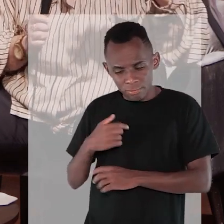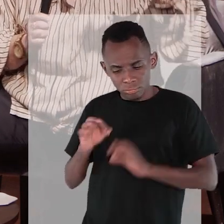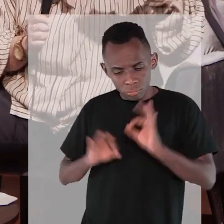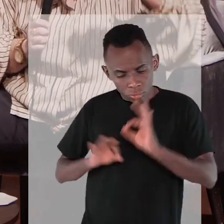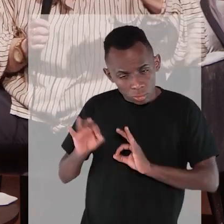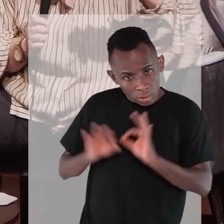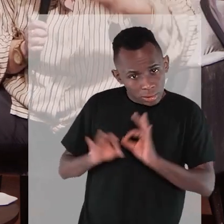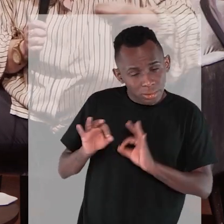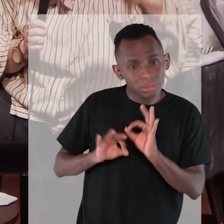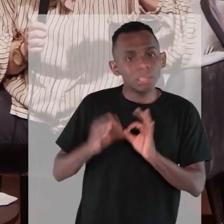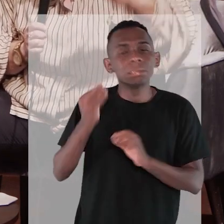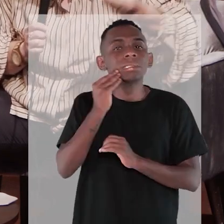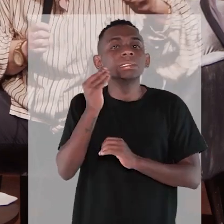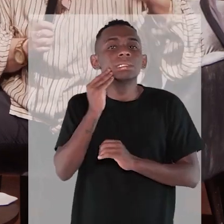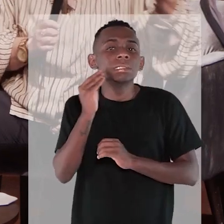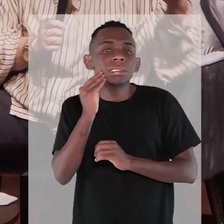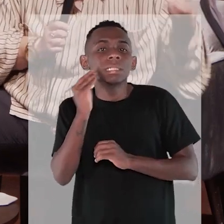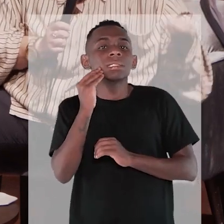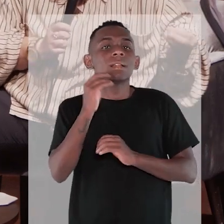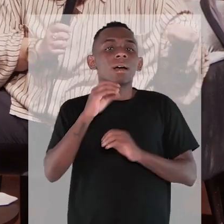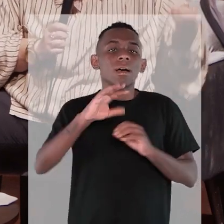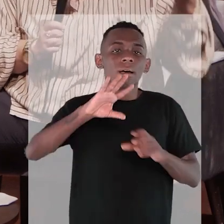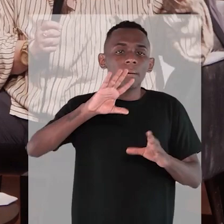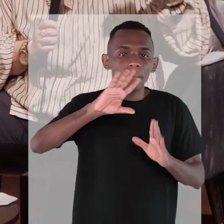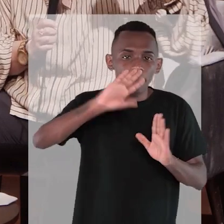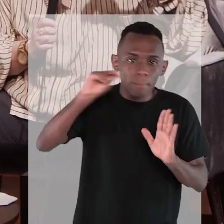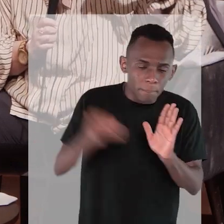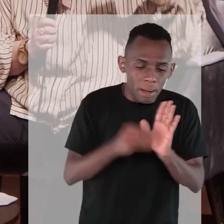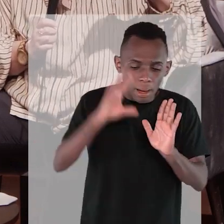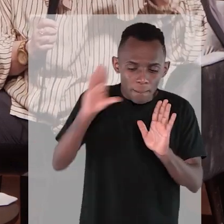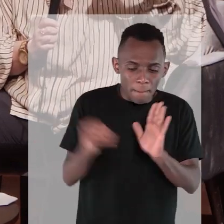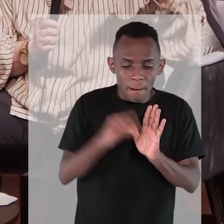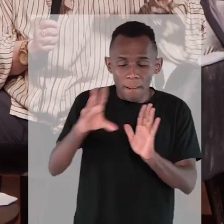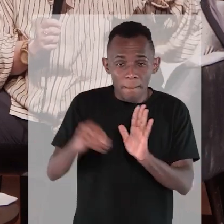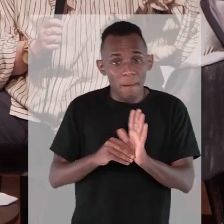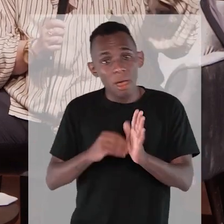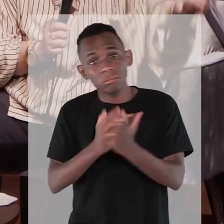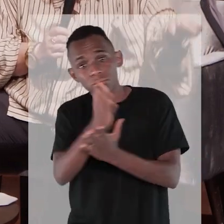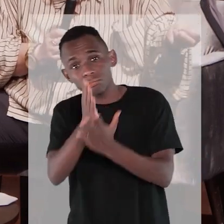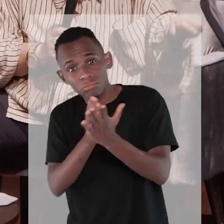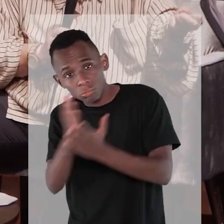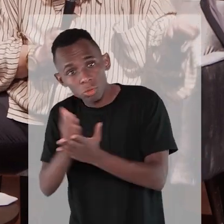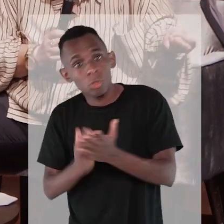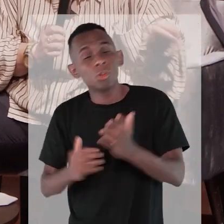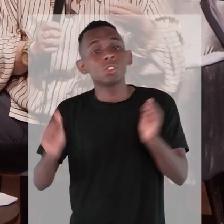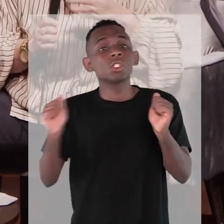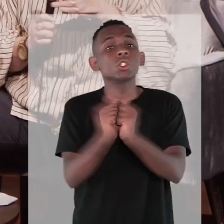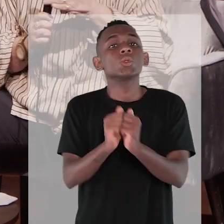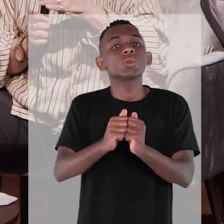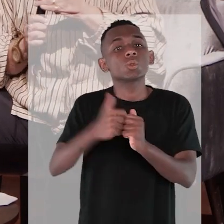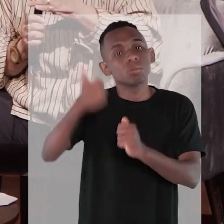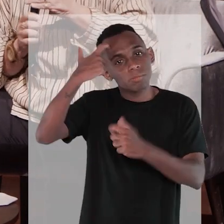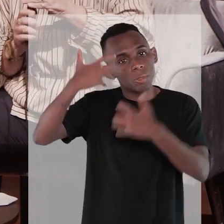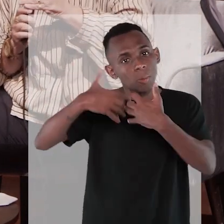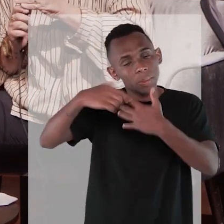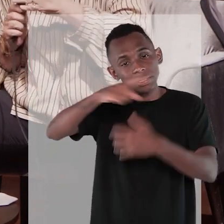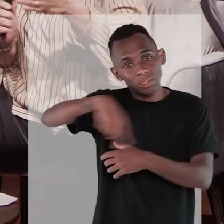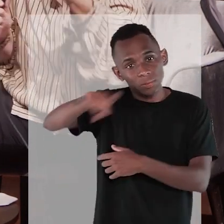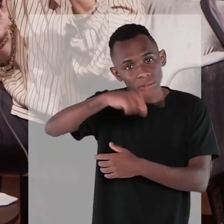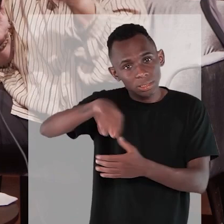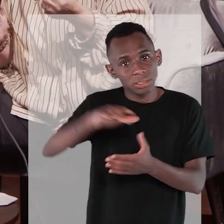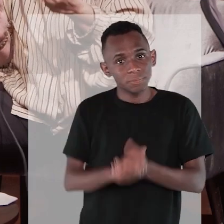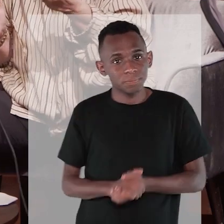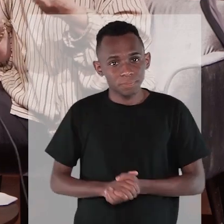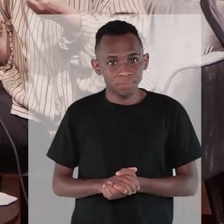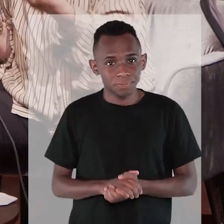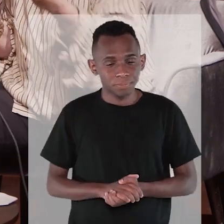tentar traduzir, exprimir no livro, dentro do possível, que vocês estão pensando juntos. Né? E